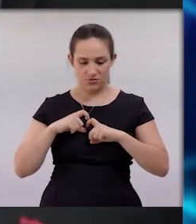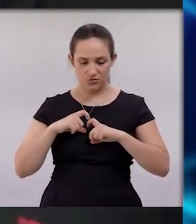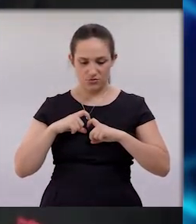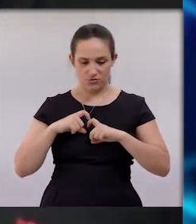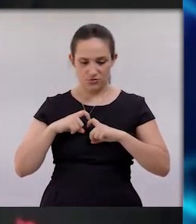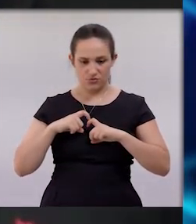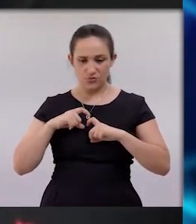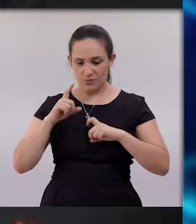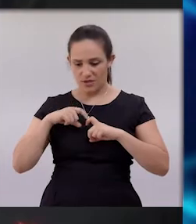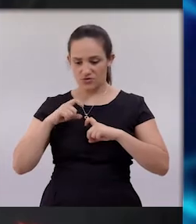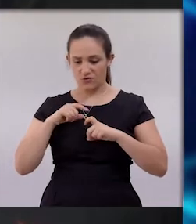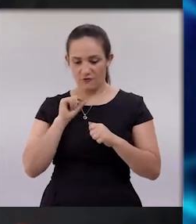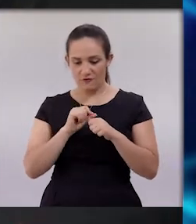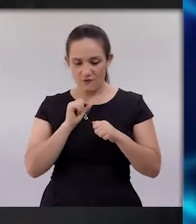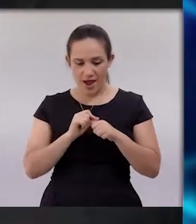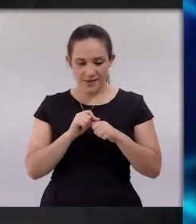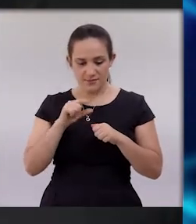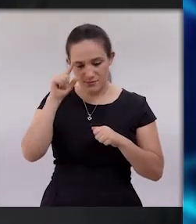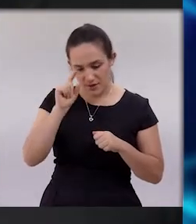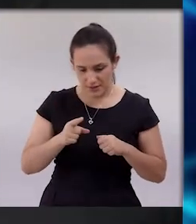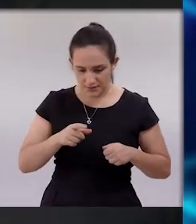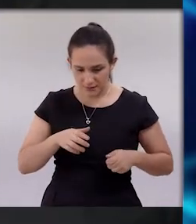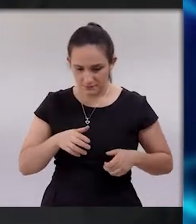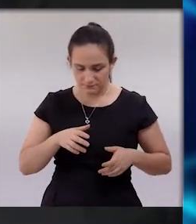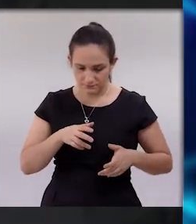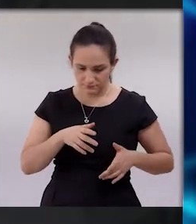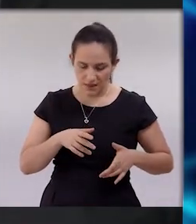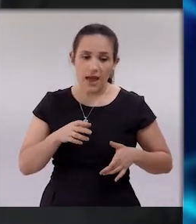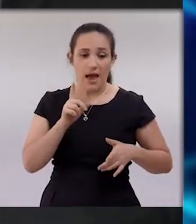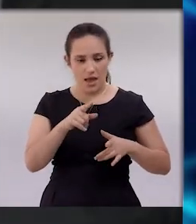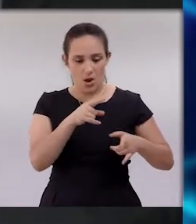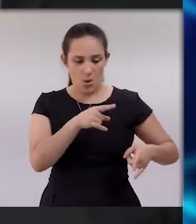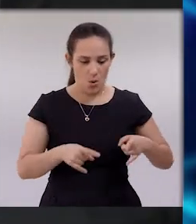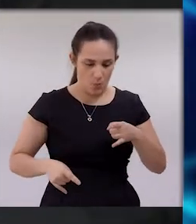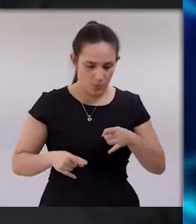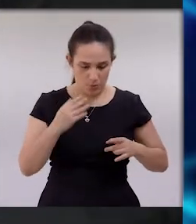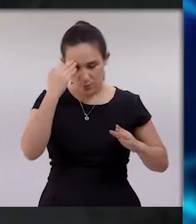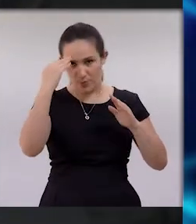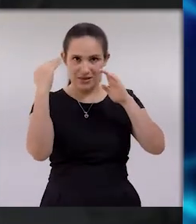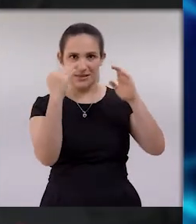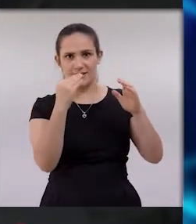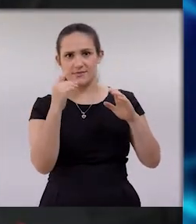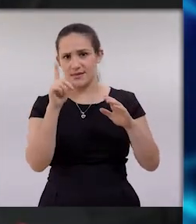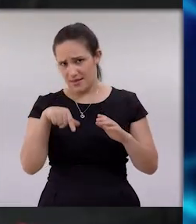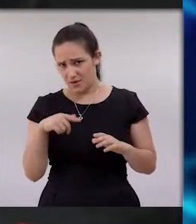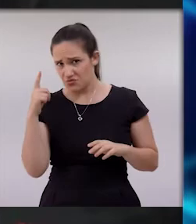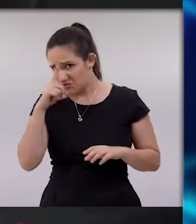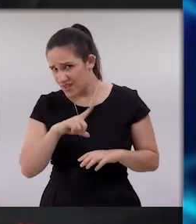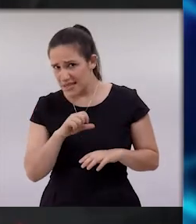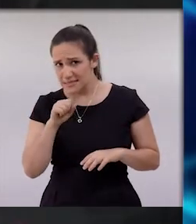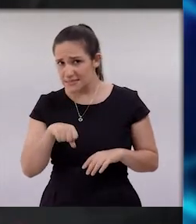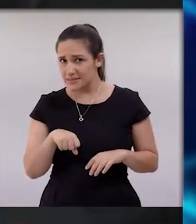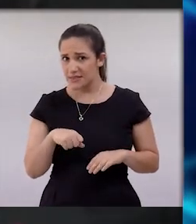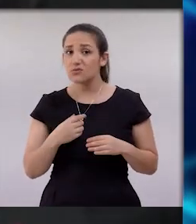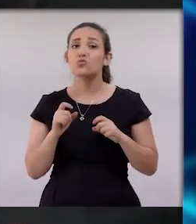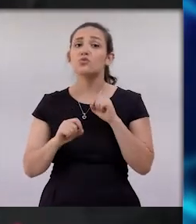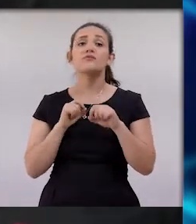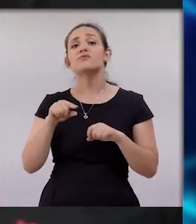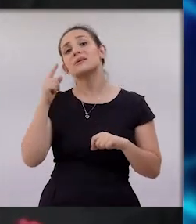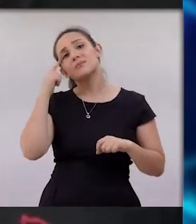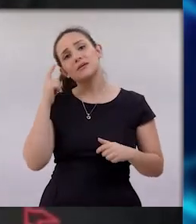que funciona isso? Já é uma realidade aqui no Brasil? O que o conselho ele fala sobre esse